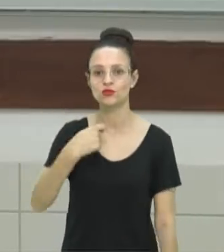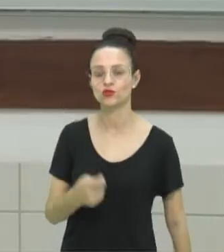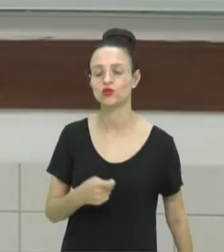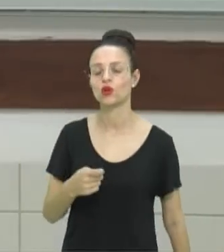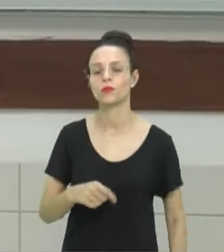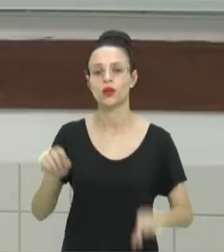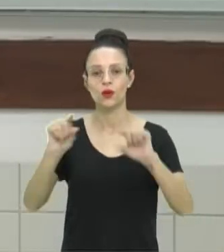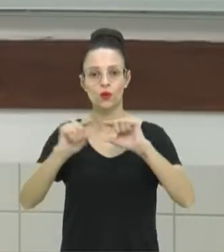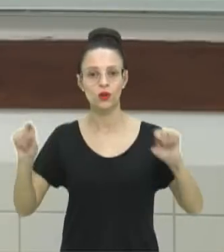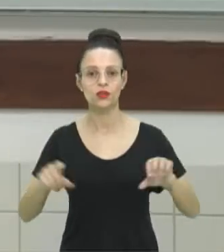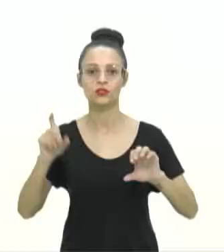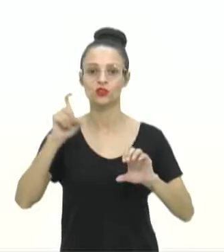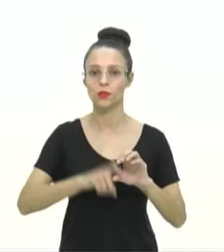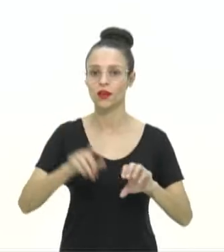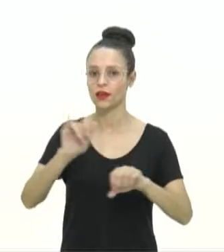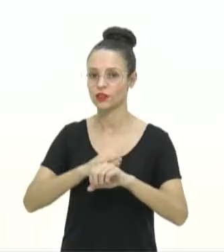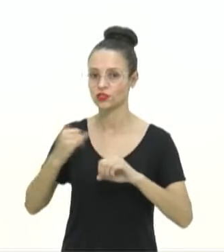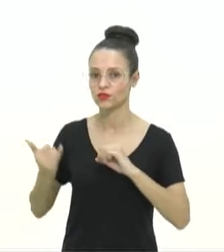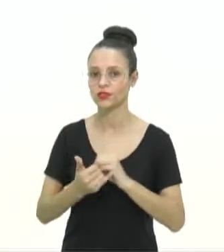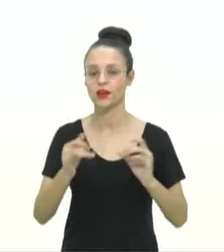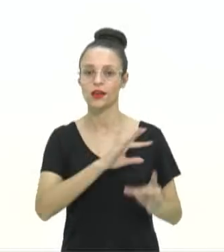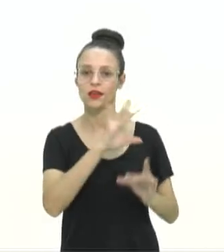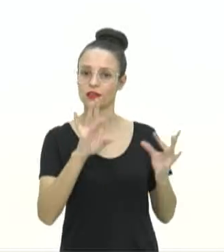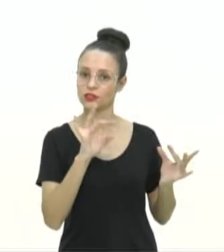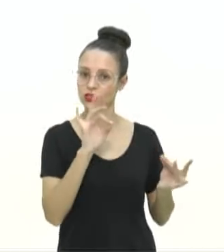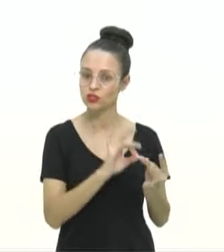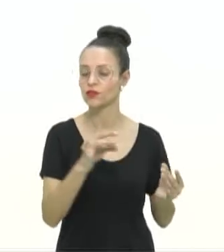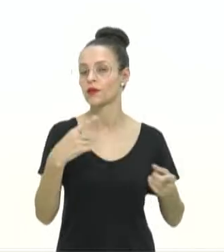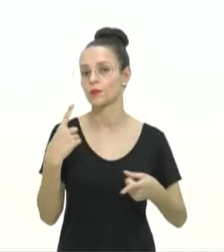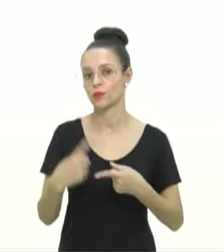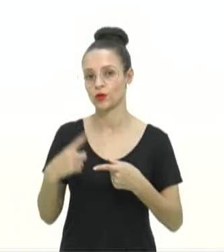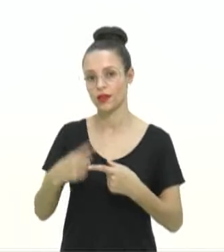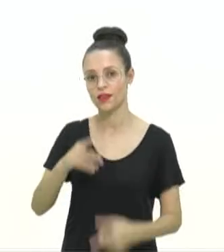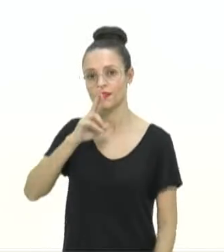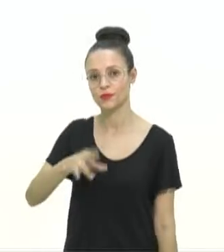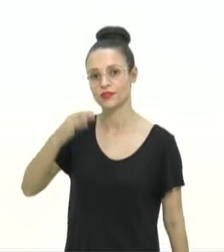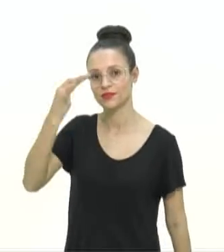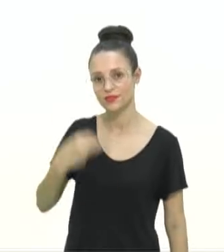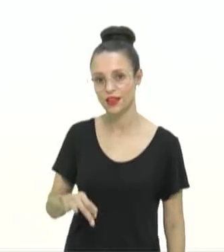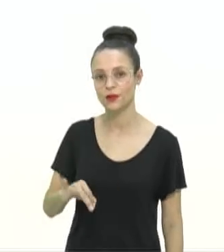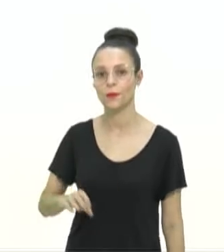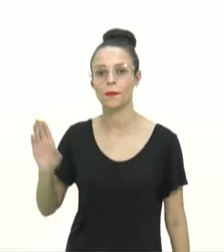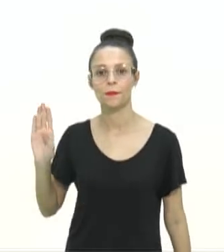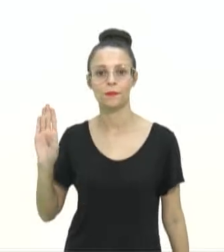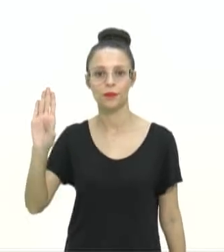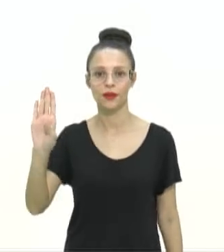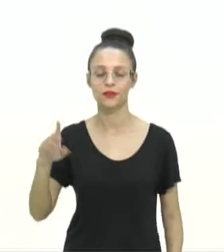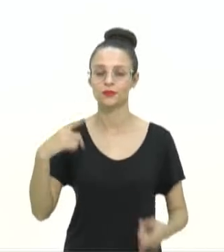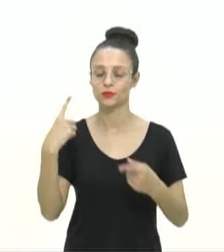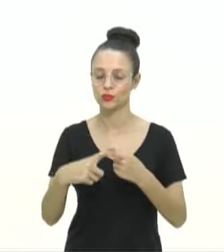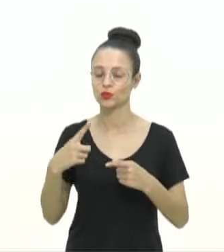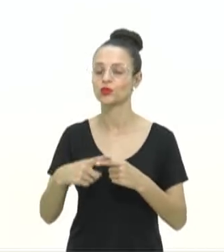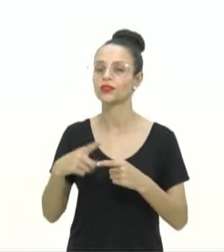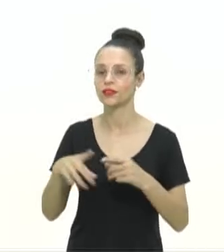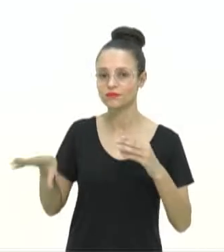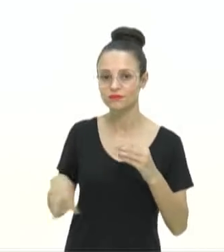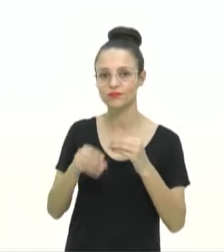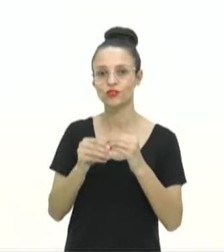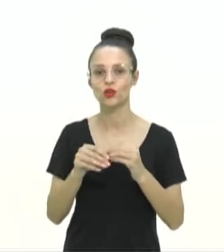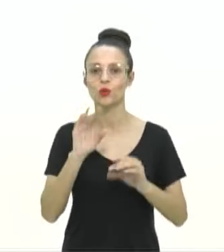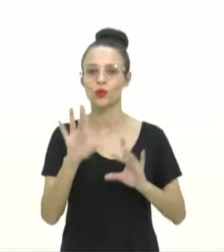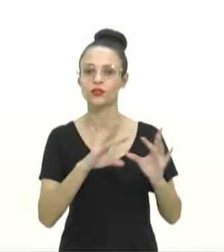oração subordinada adjetiva restritiva. Logo, a resposta correta é a letra B, porque introduz